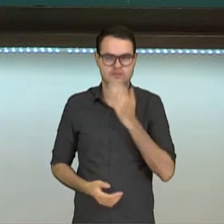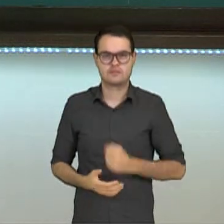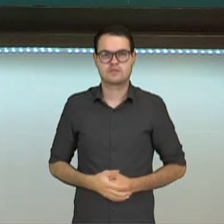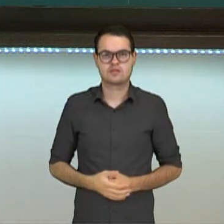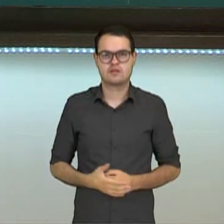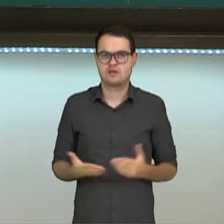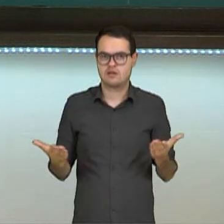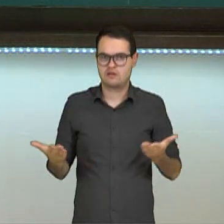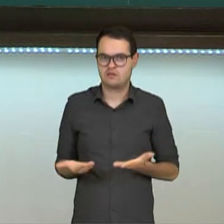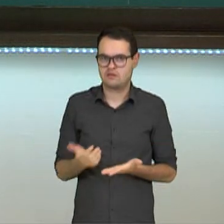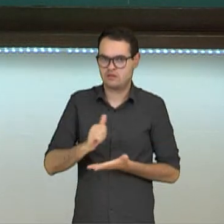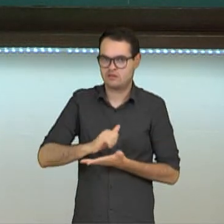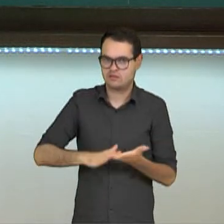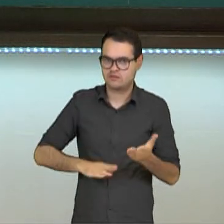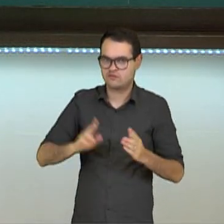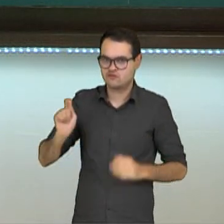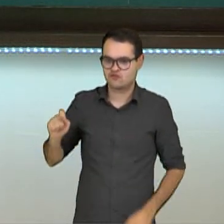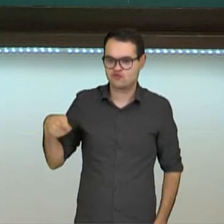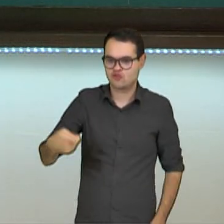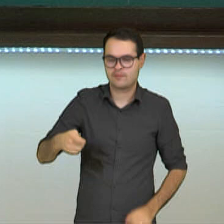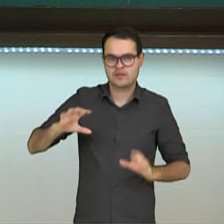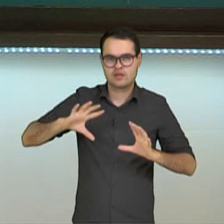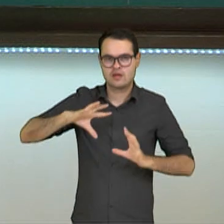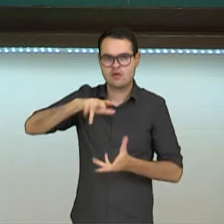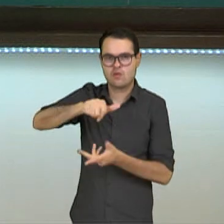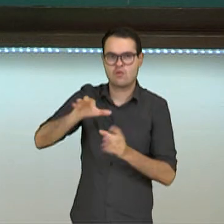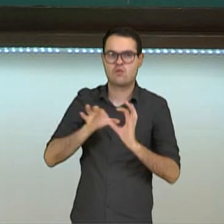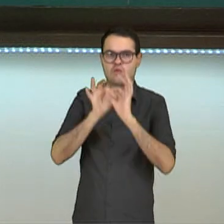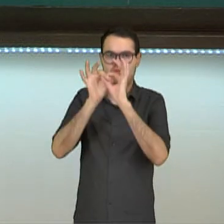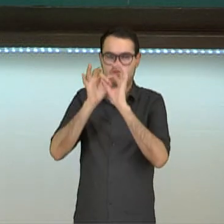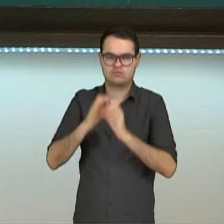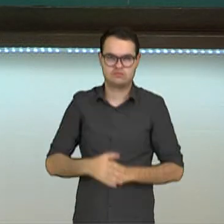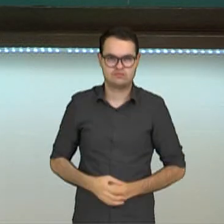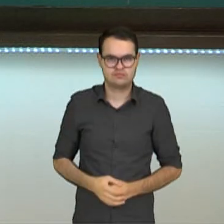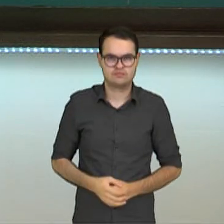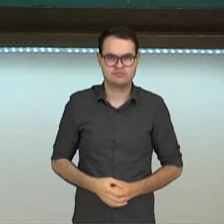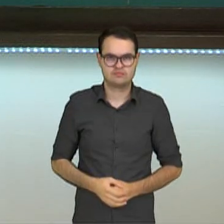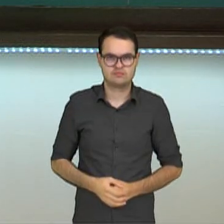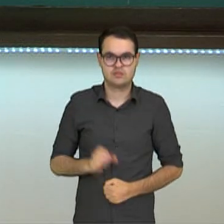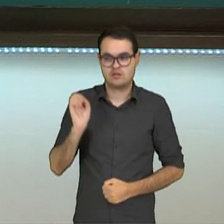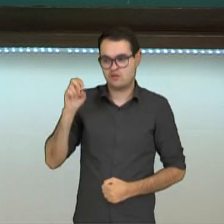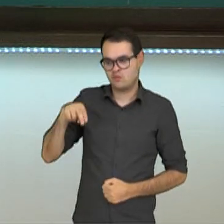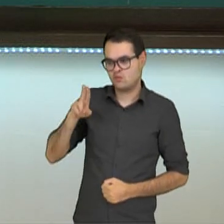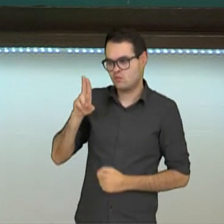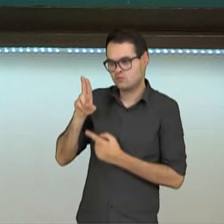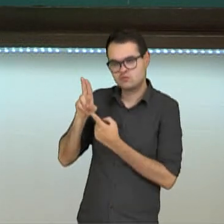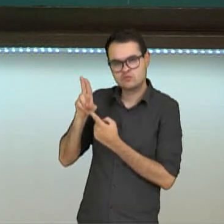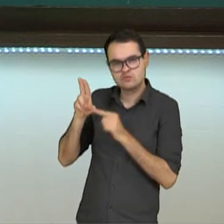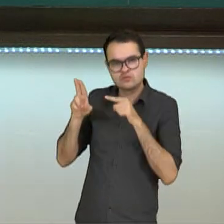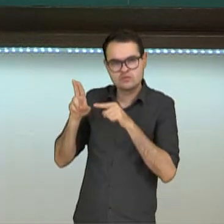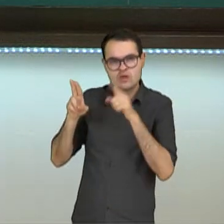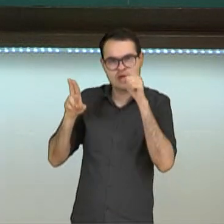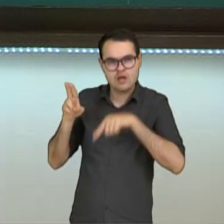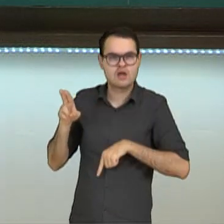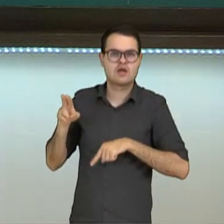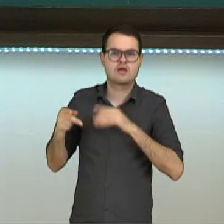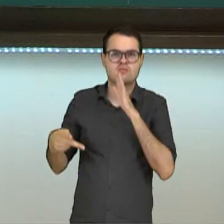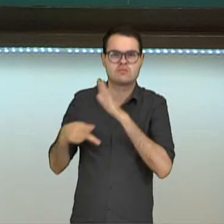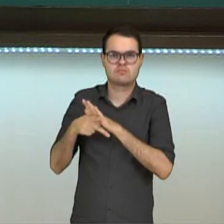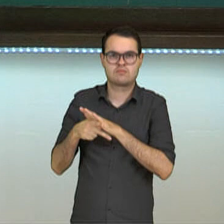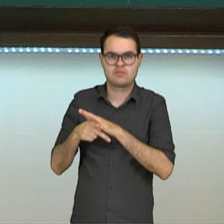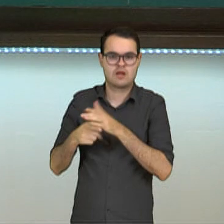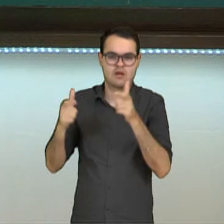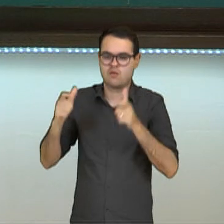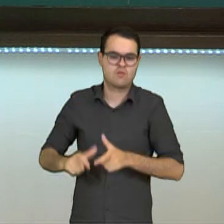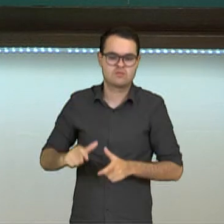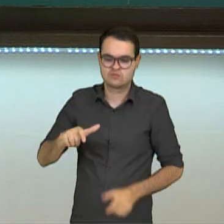tem uma atividade sobre a ONU, tá? Só ressaltando, a ONU, território, a base da ONU, a